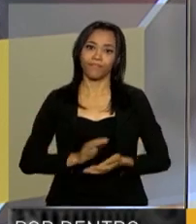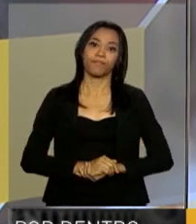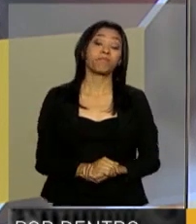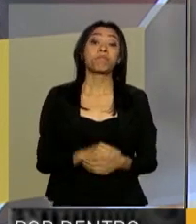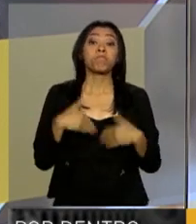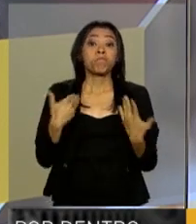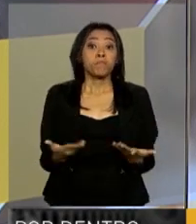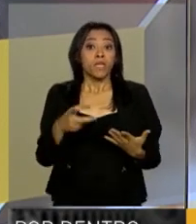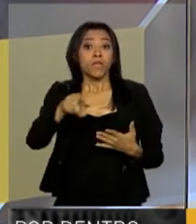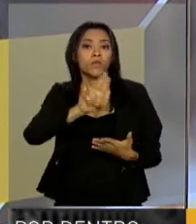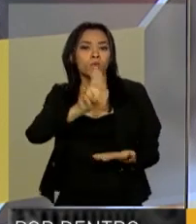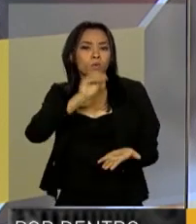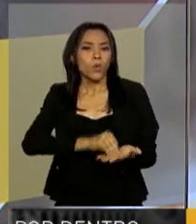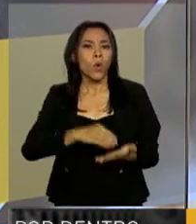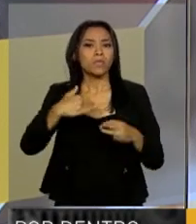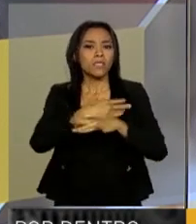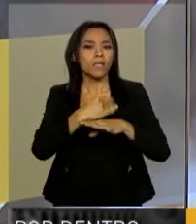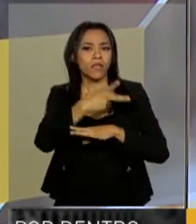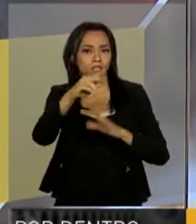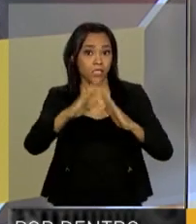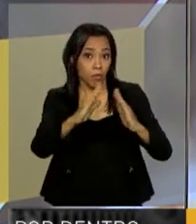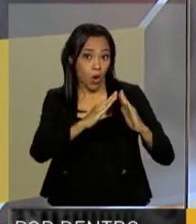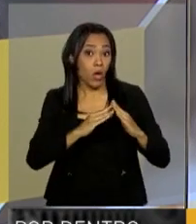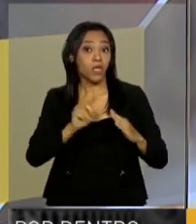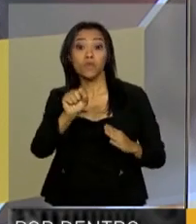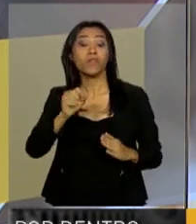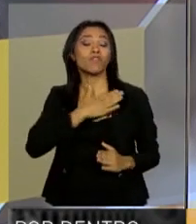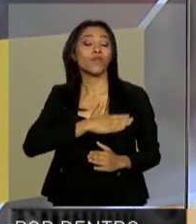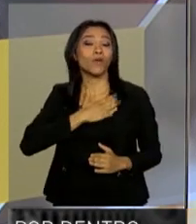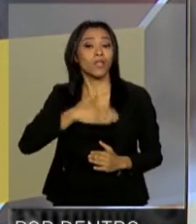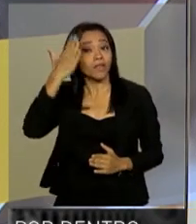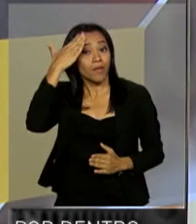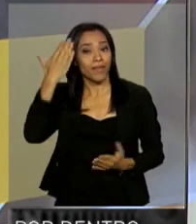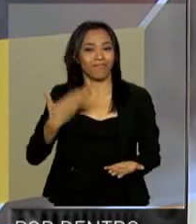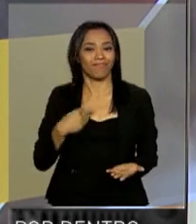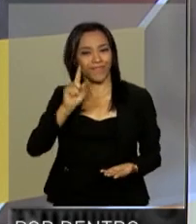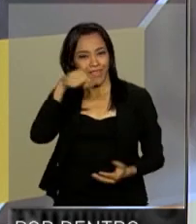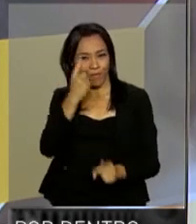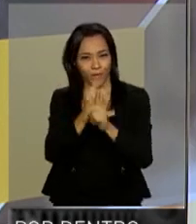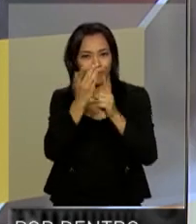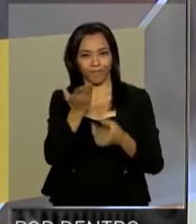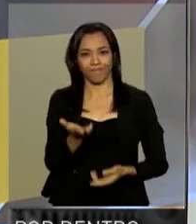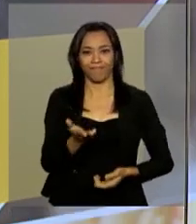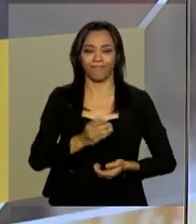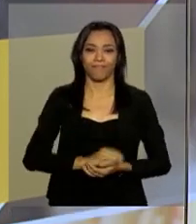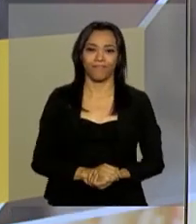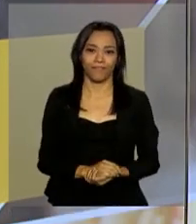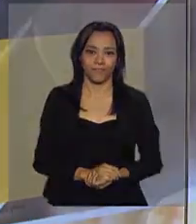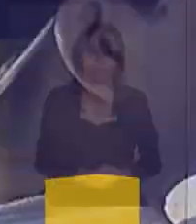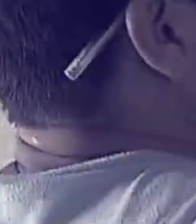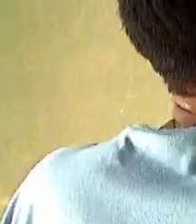pordentrodogoverno@presidencia.gov.br. Informe seu nome, a cidade onde você mora e o que você gostaria de saber. Até a próxima!